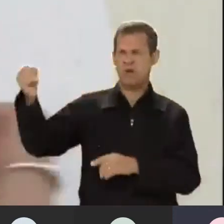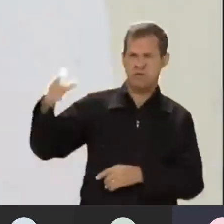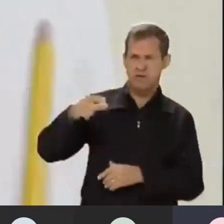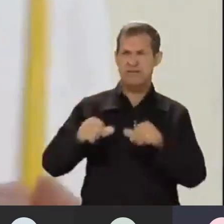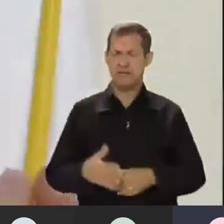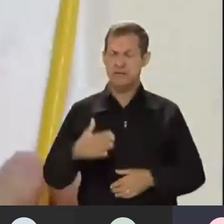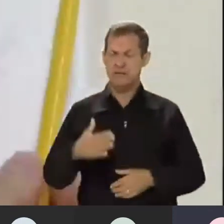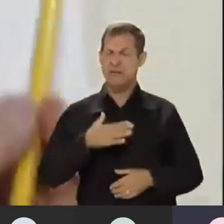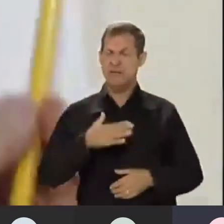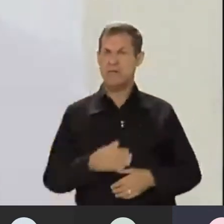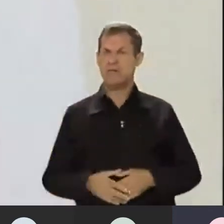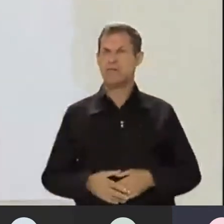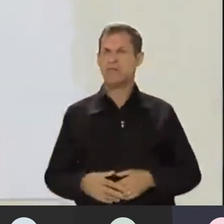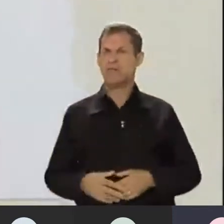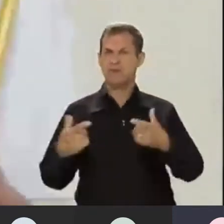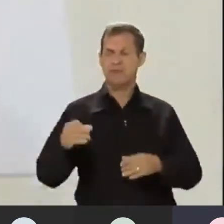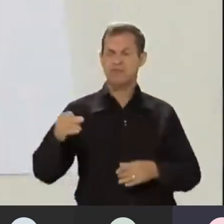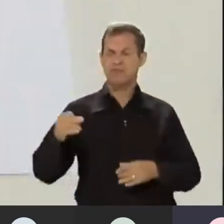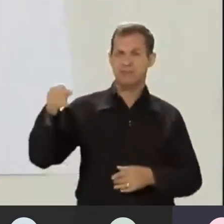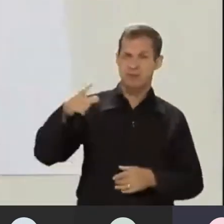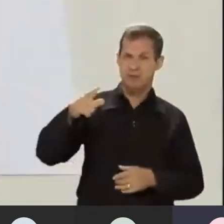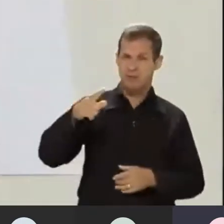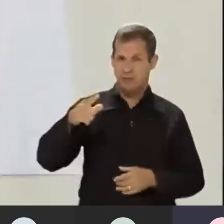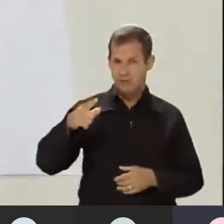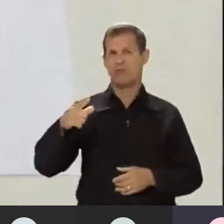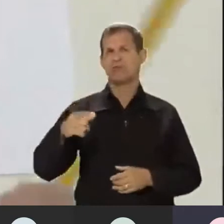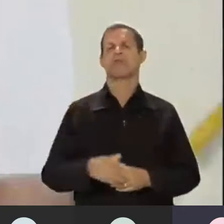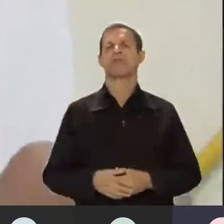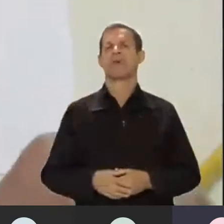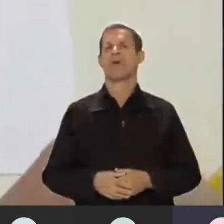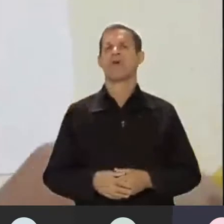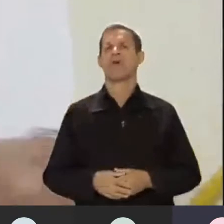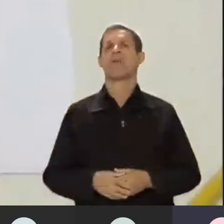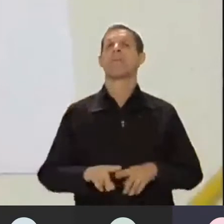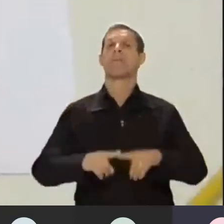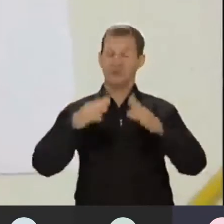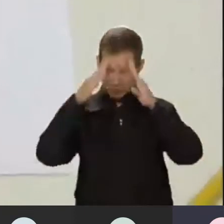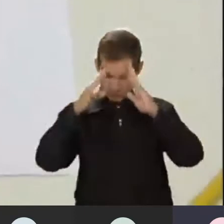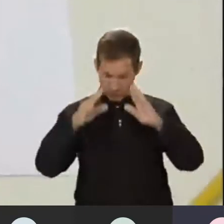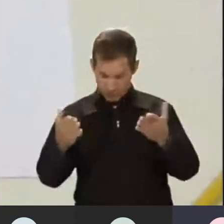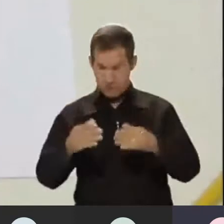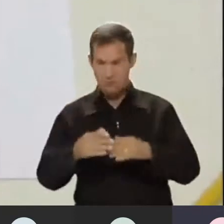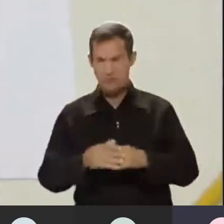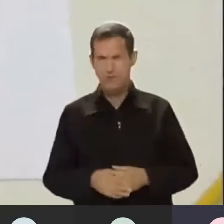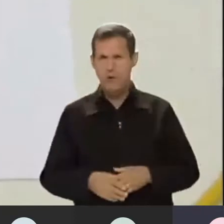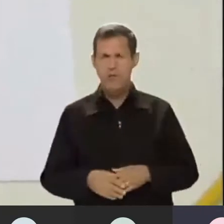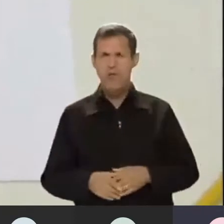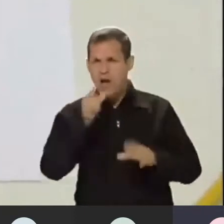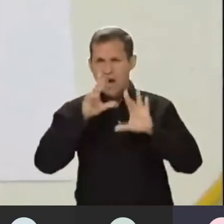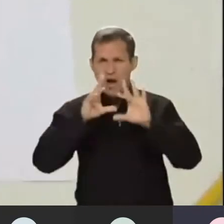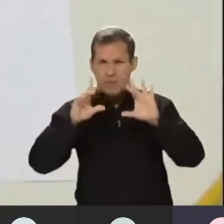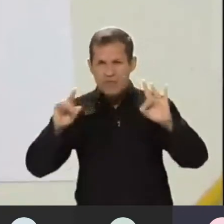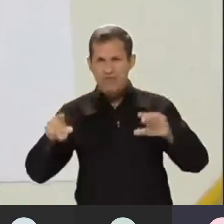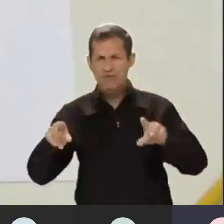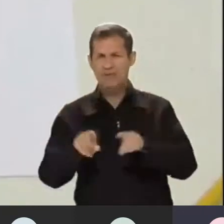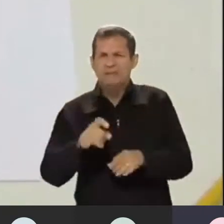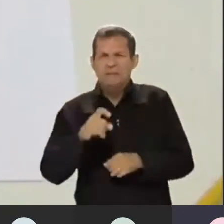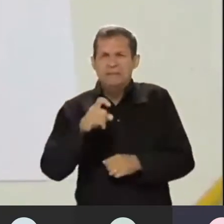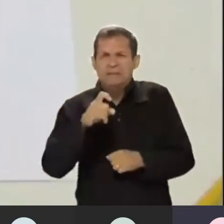minha região e que o sol vai se pôr desse outro lado, tá? Então, mas o meu foco agora é umidificação